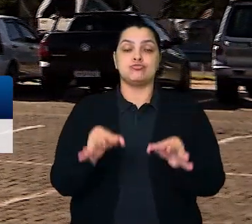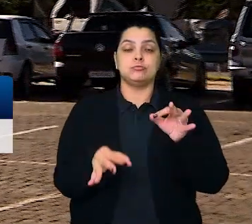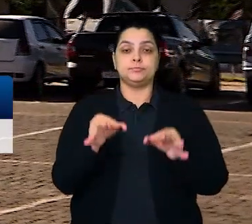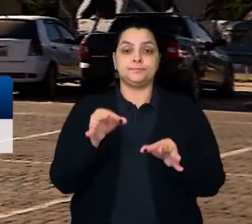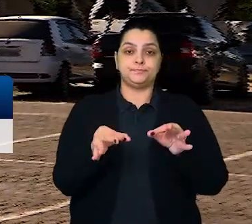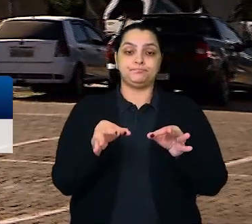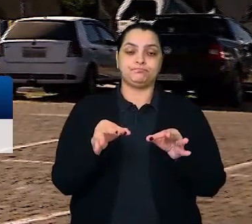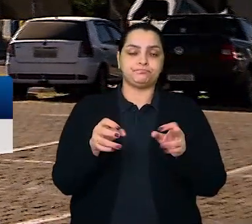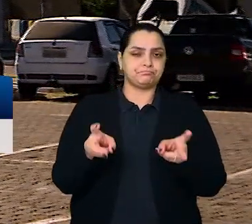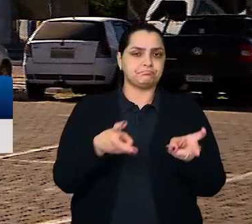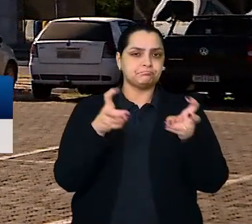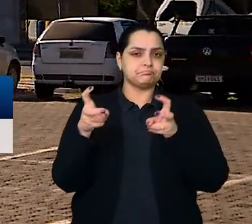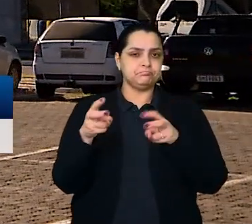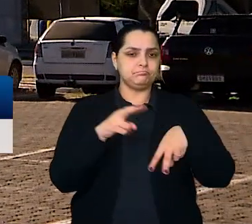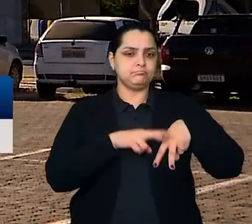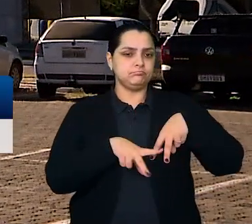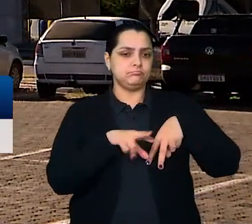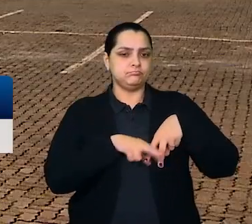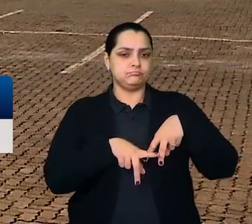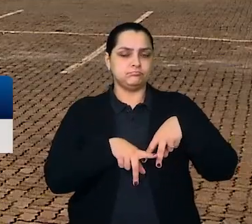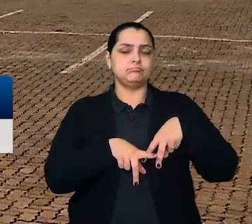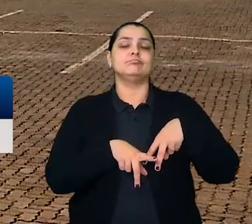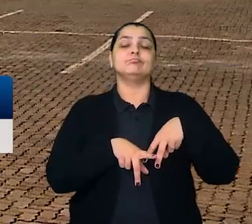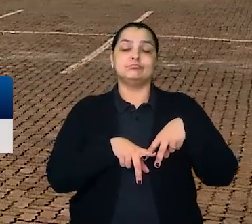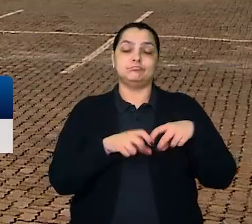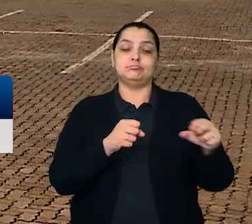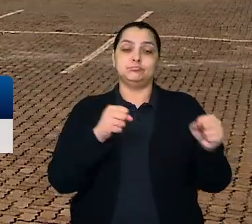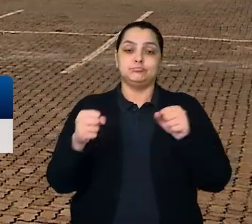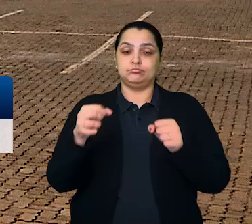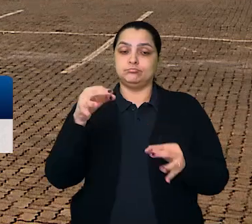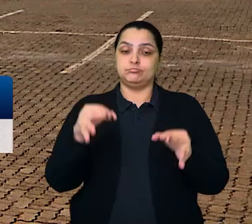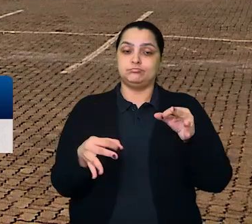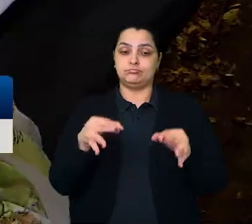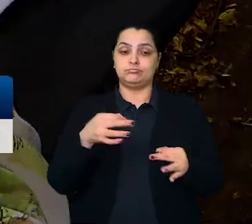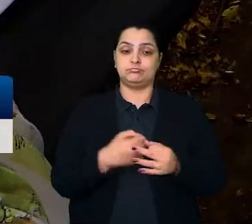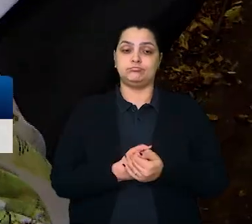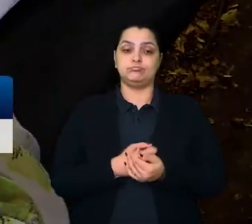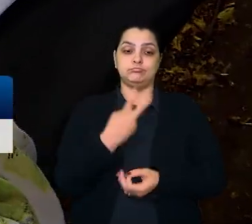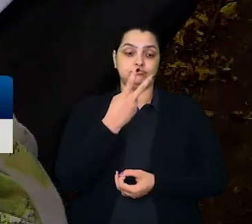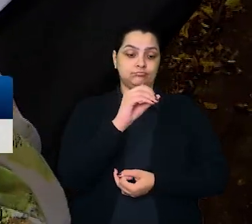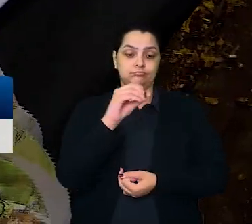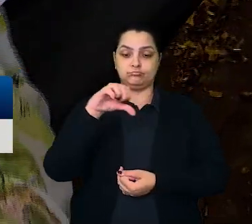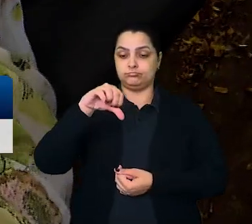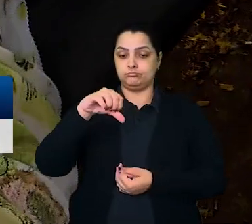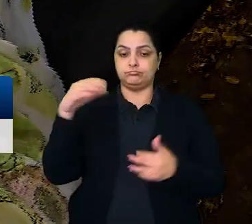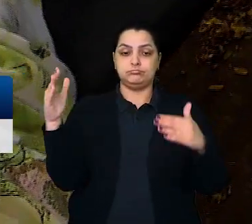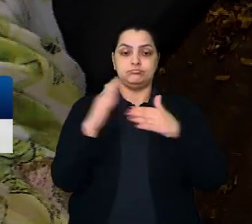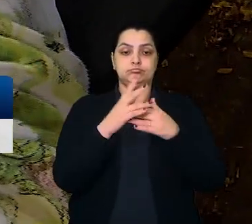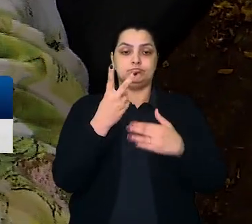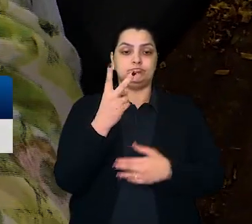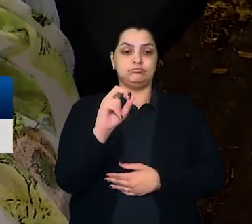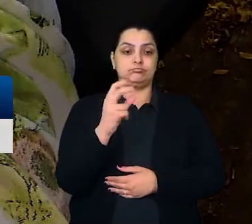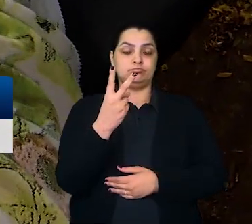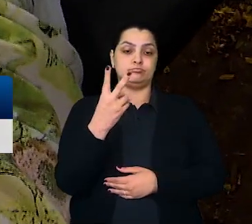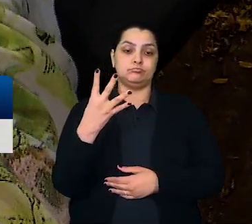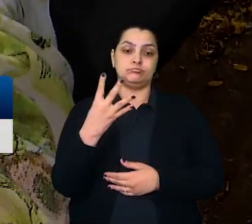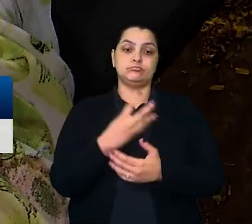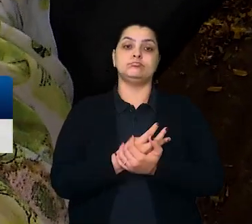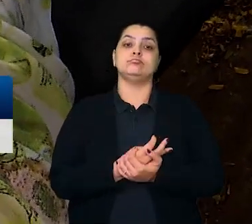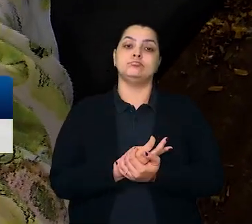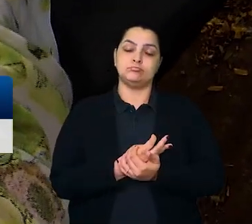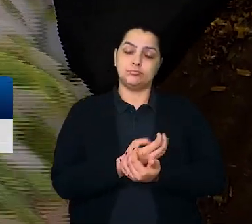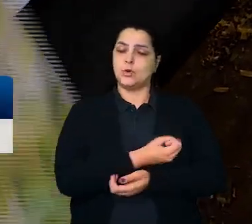julgamento com perspectiva de gênero no âmbito do Poder Judiciário. De 2009 a 2024, a quantidade